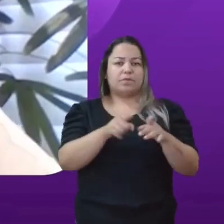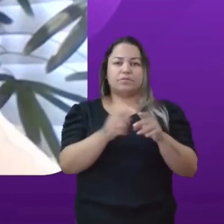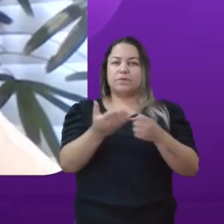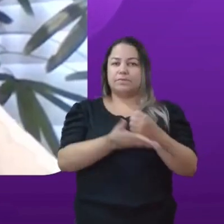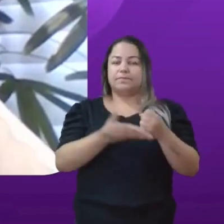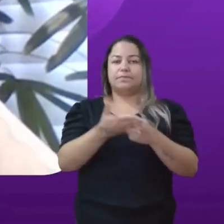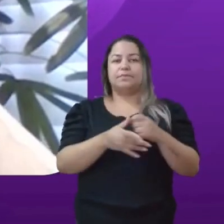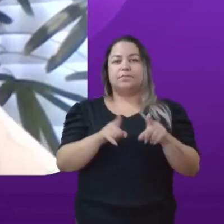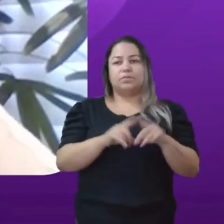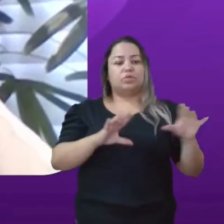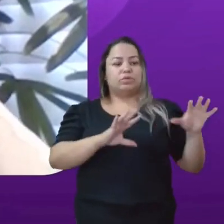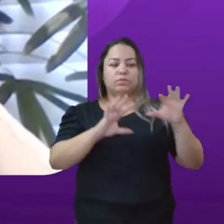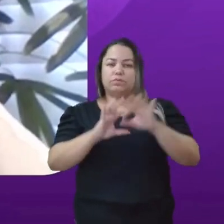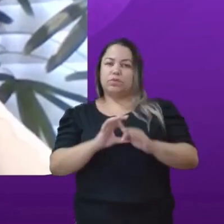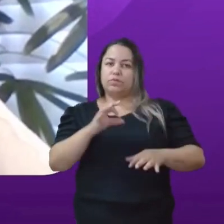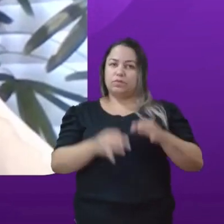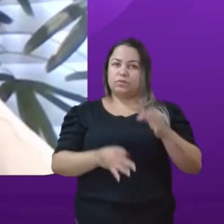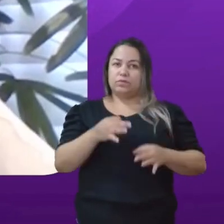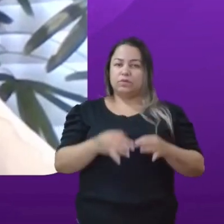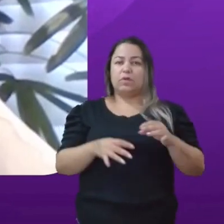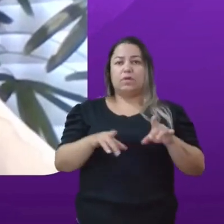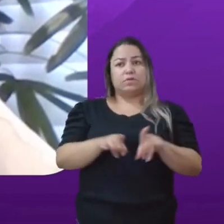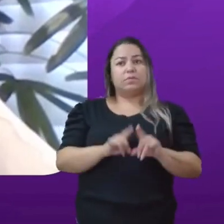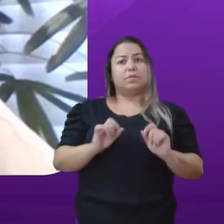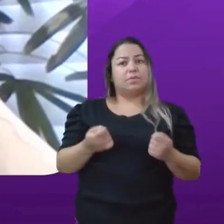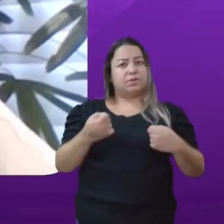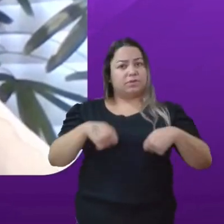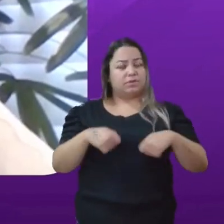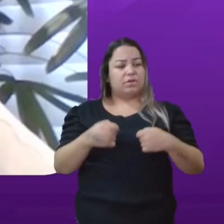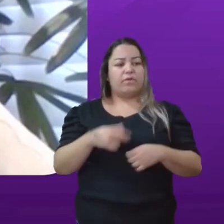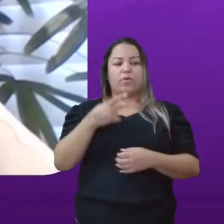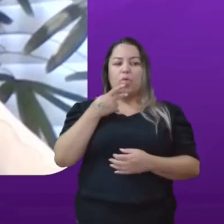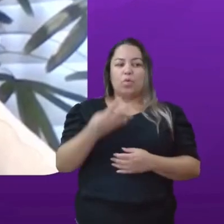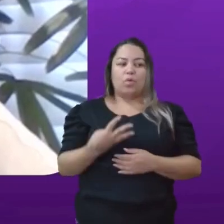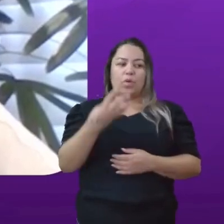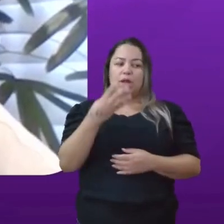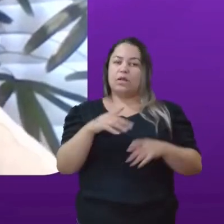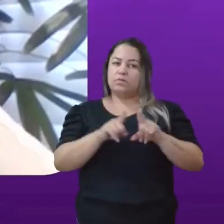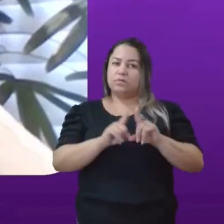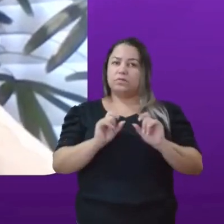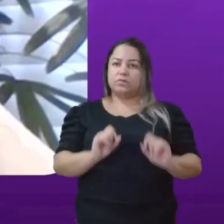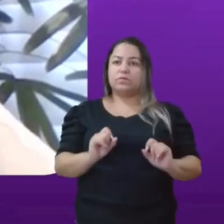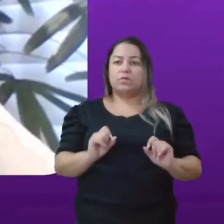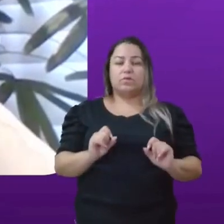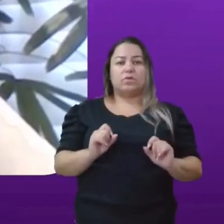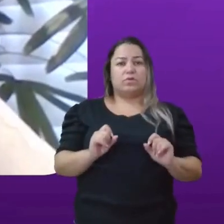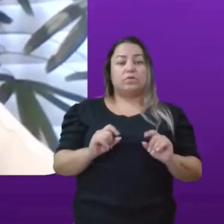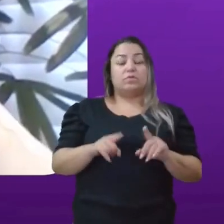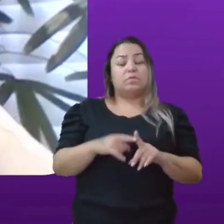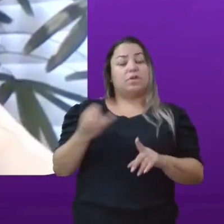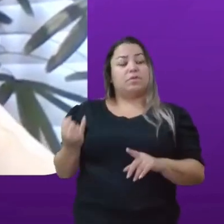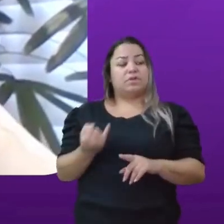contributiva num contexto de justiça tributária, a gente precisa tratar de 4 conceitos que eu vou trazer aqui, que eu considero conceitos